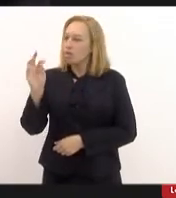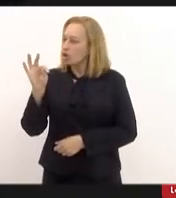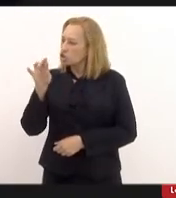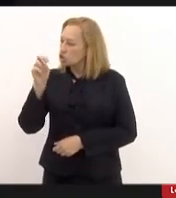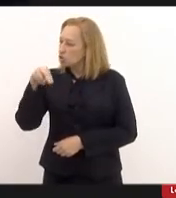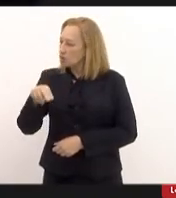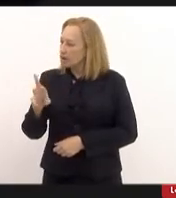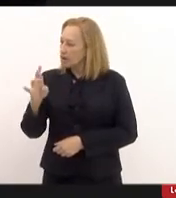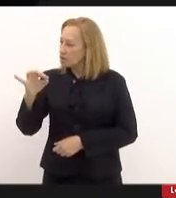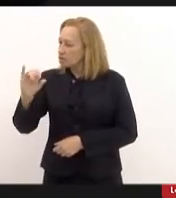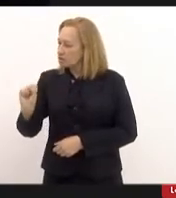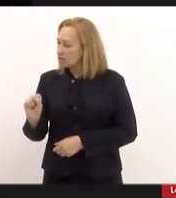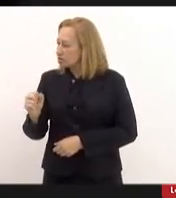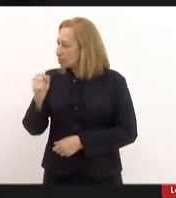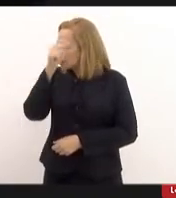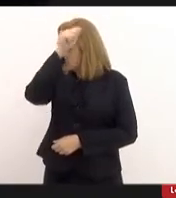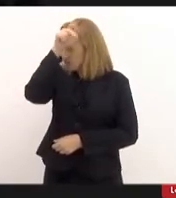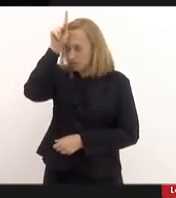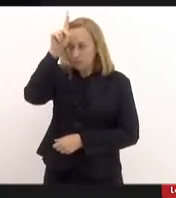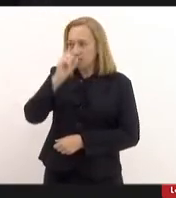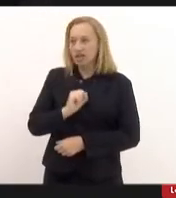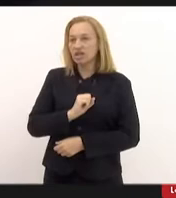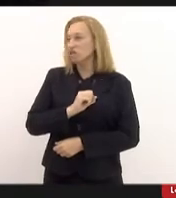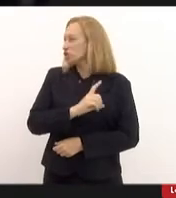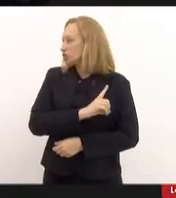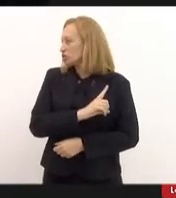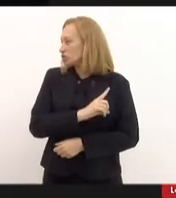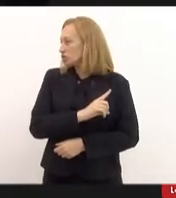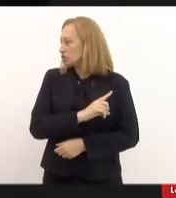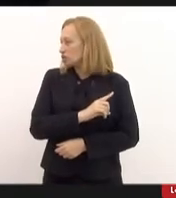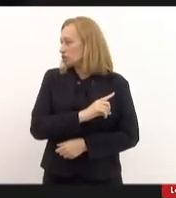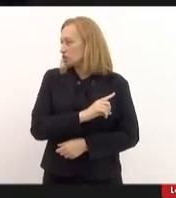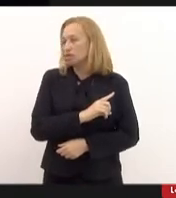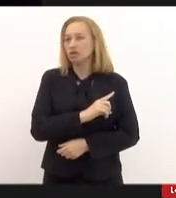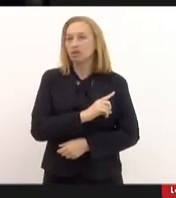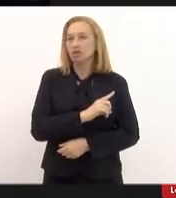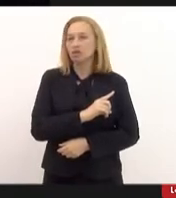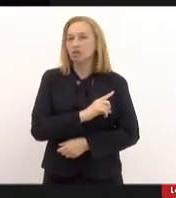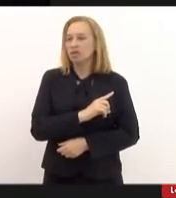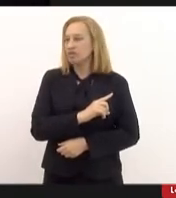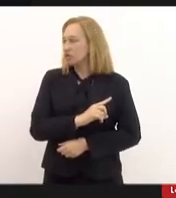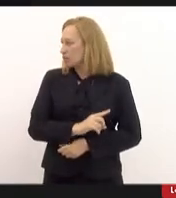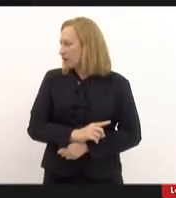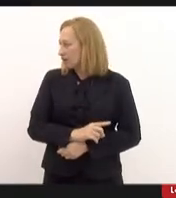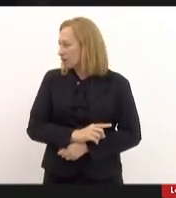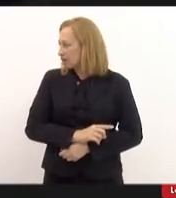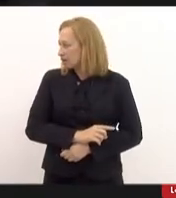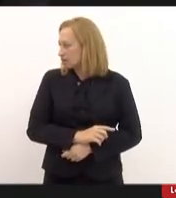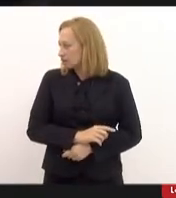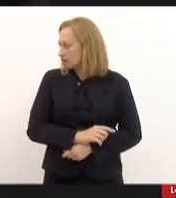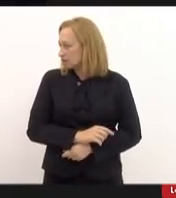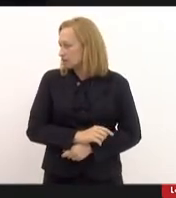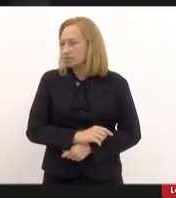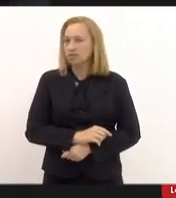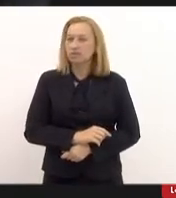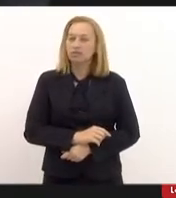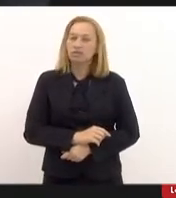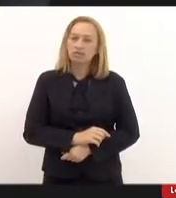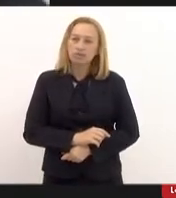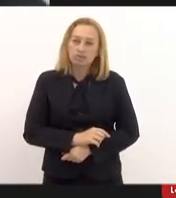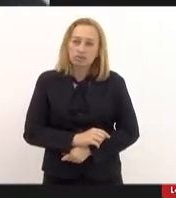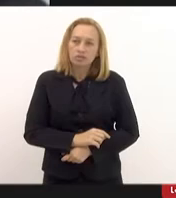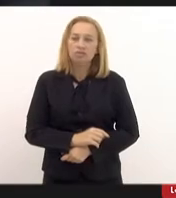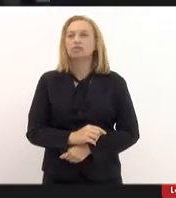Arco Metropolitano, dando mais segurança à população que transita ali, enriquecendo mais aquela região, a nossa